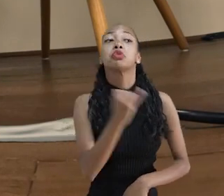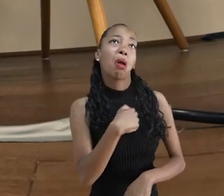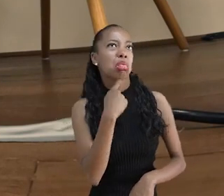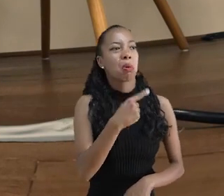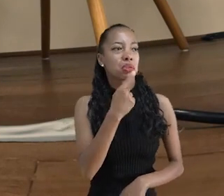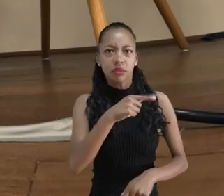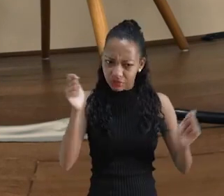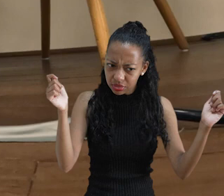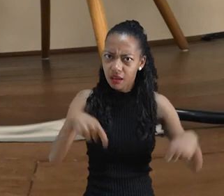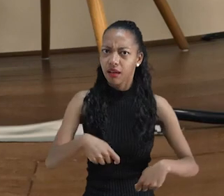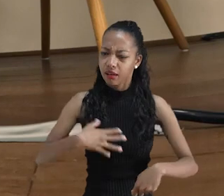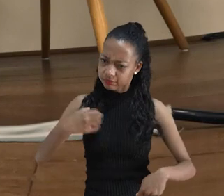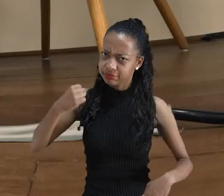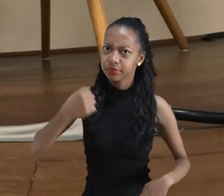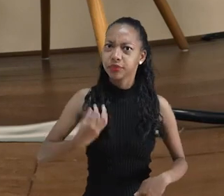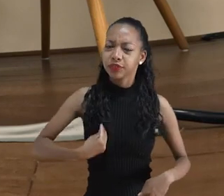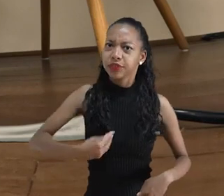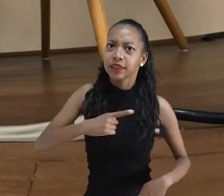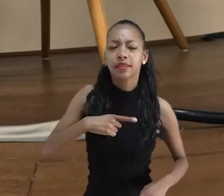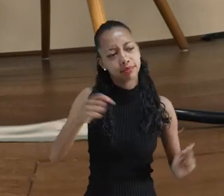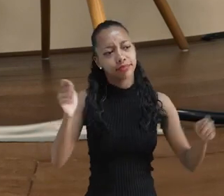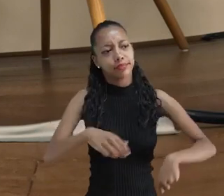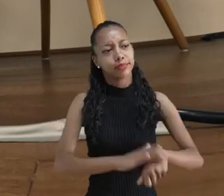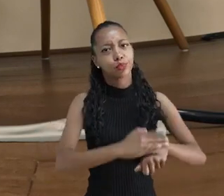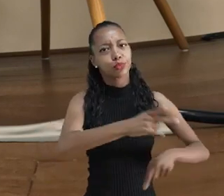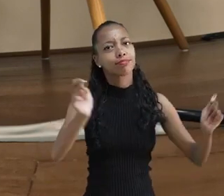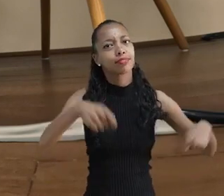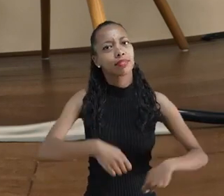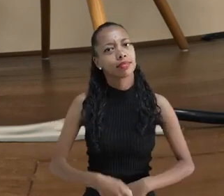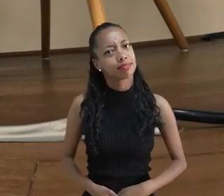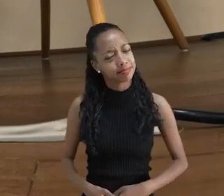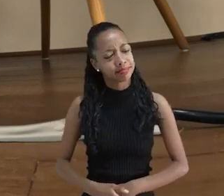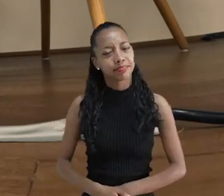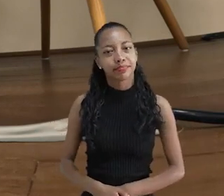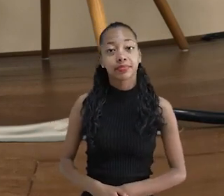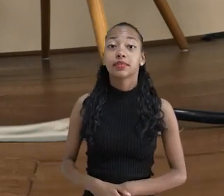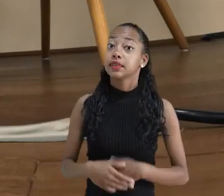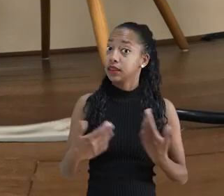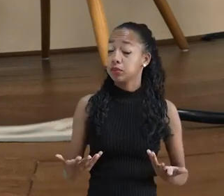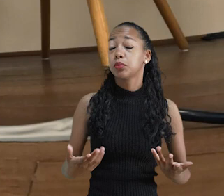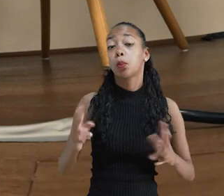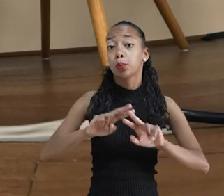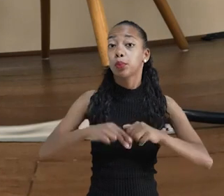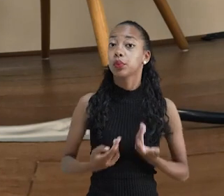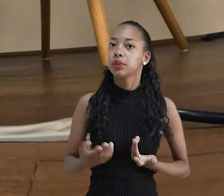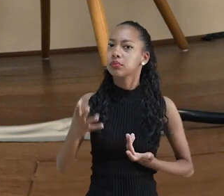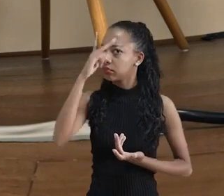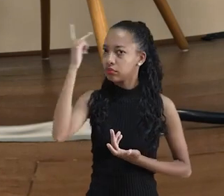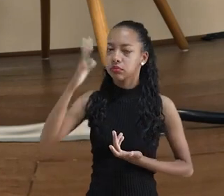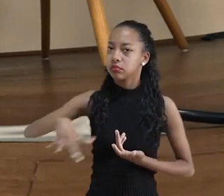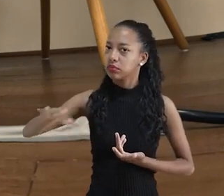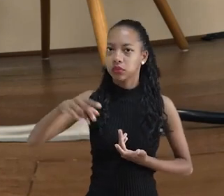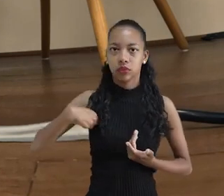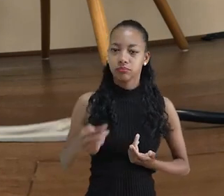falou que não dá a gente tá aqui a gente tá fazendo a gente existe então dá né E essa é a nossa ideia por